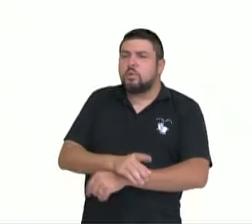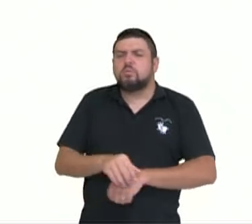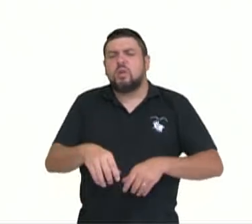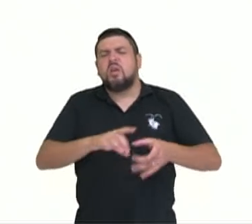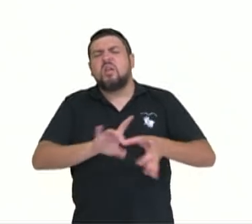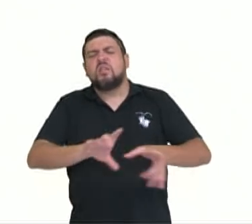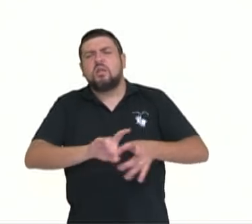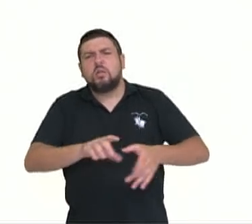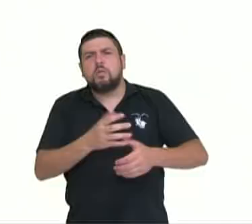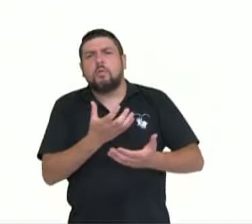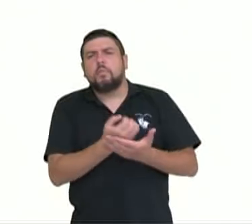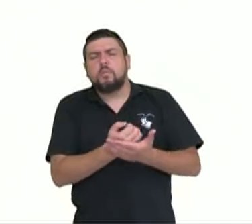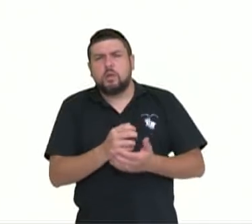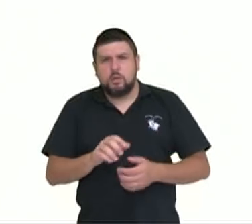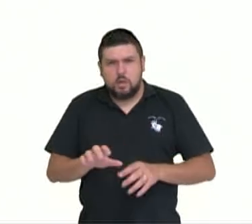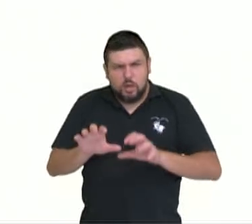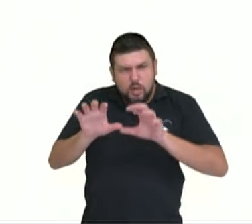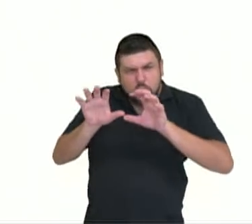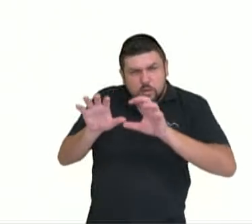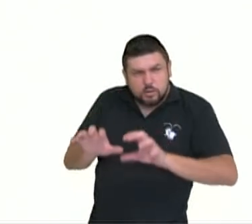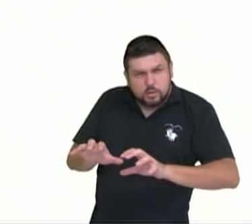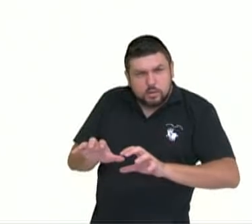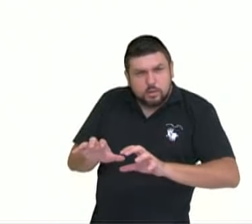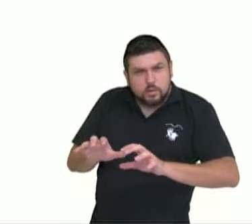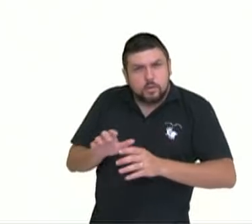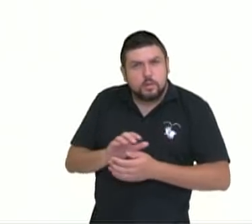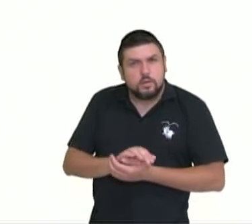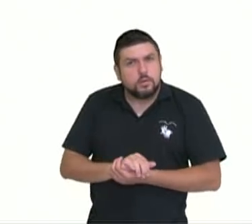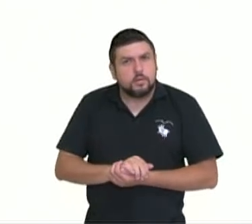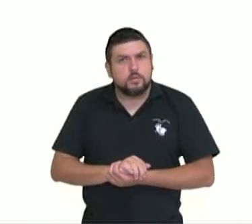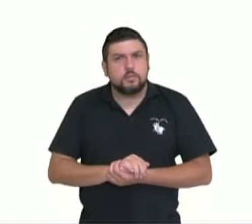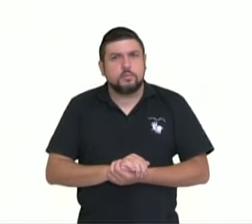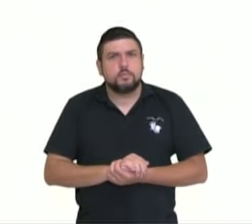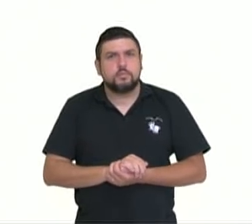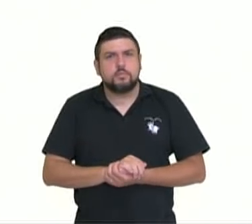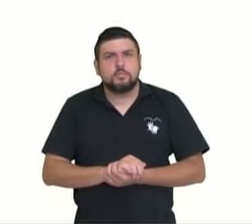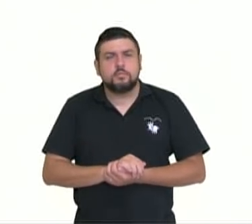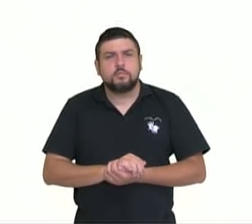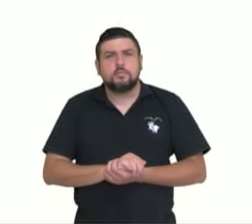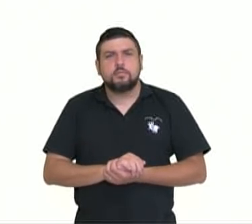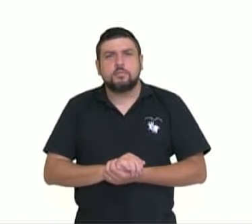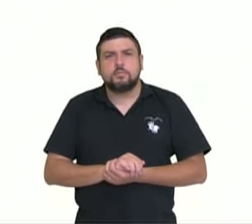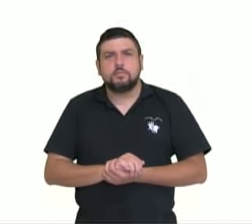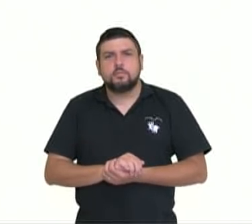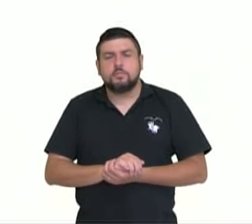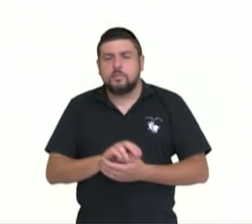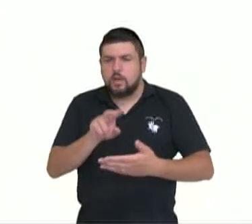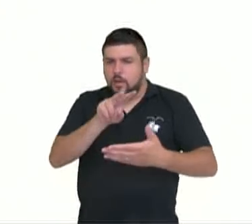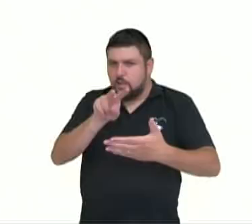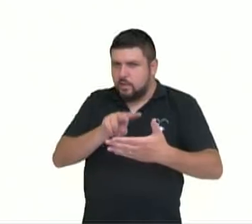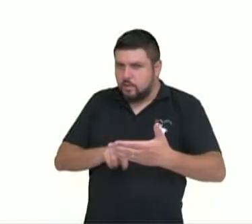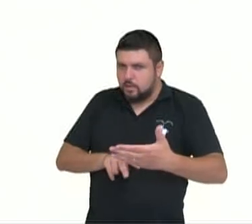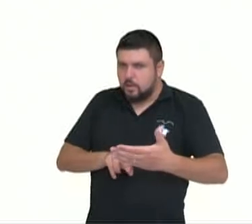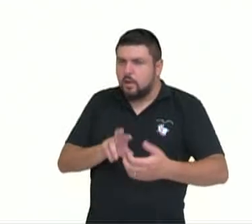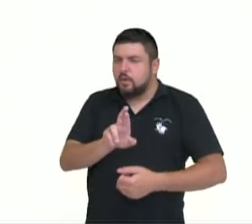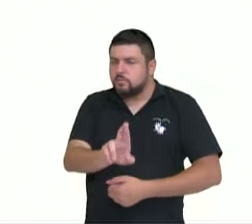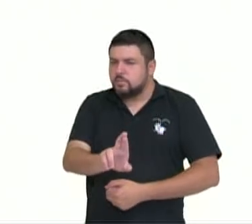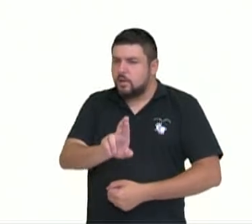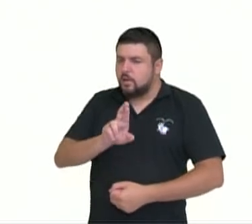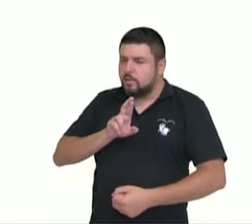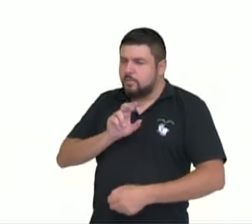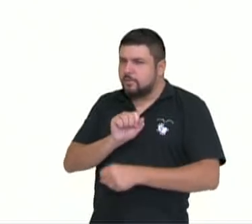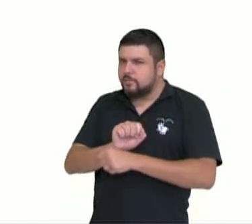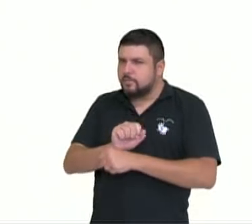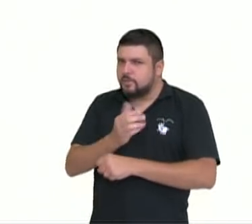Será que é assim que deve ser usado os smartphones em sala de aula? Dê mais uma lida, resolva o